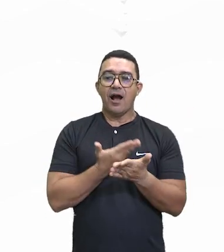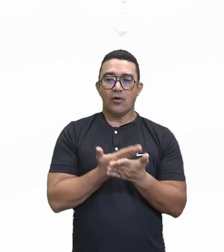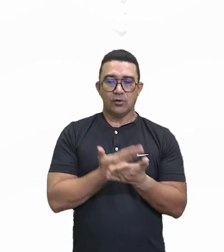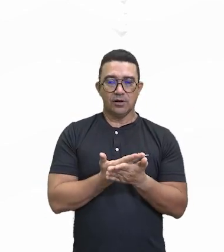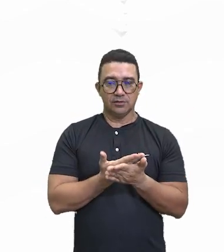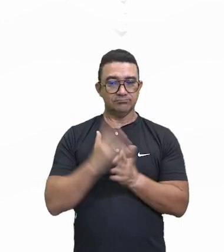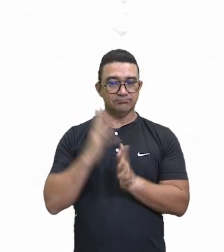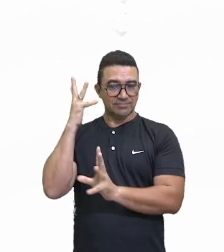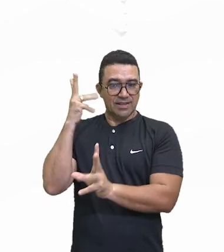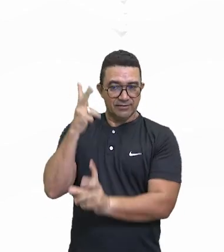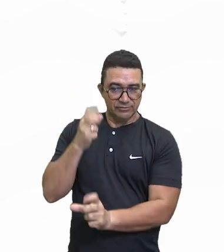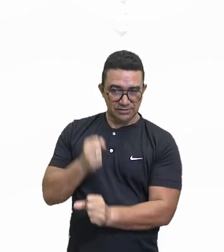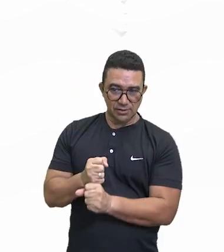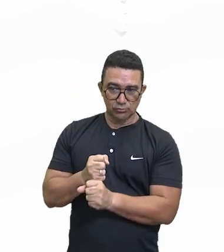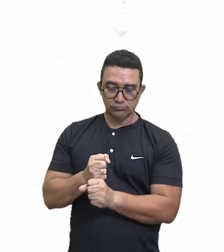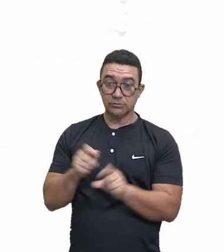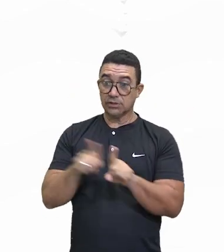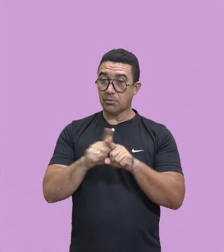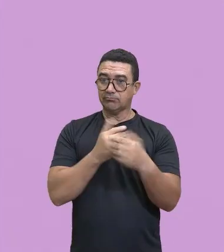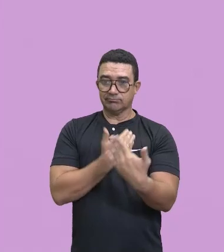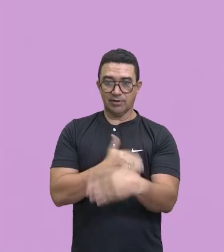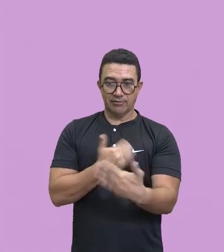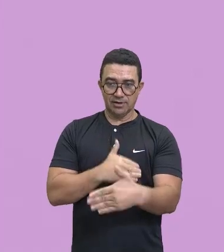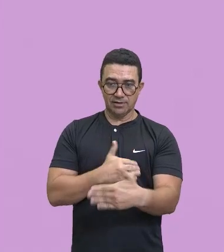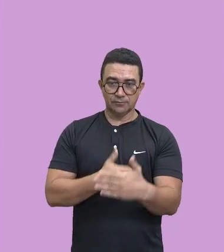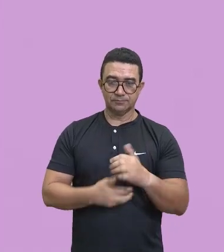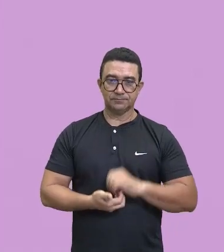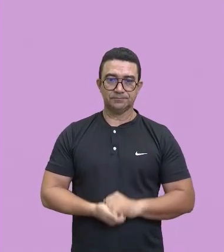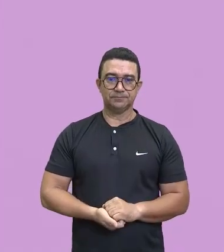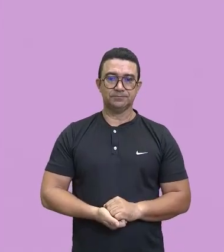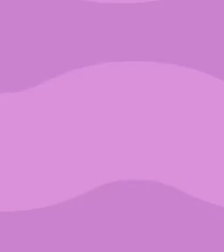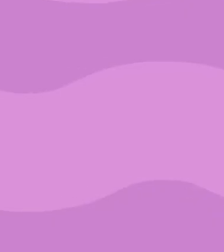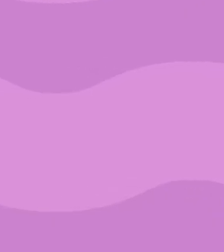de revisão e avaliação.